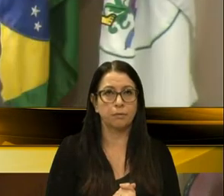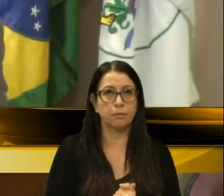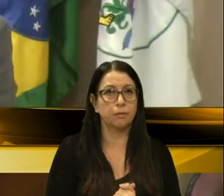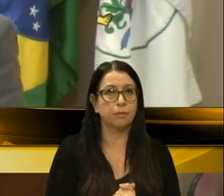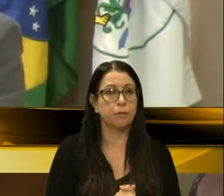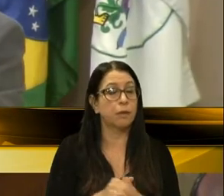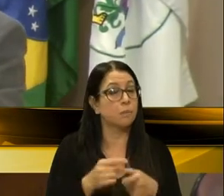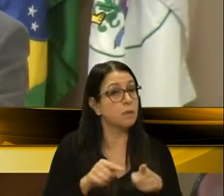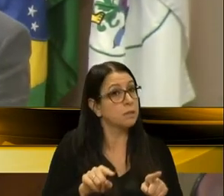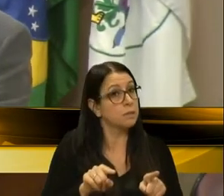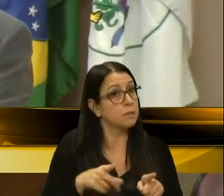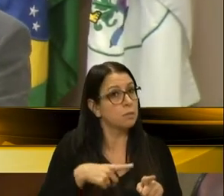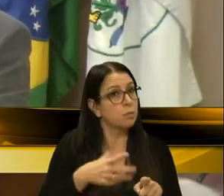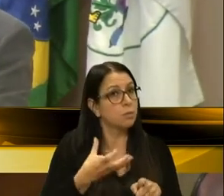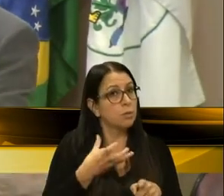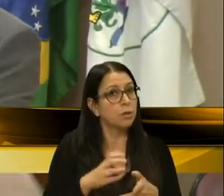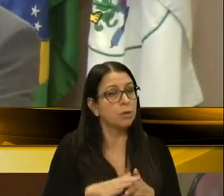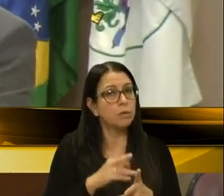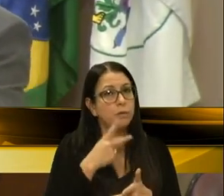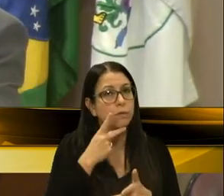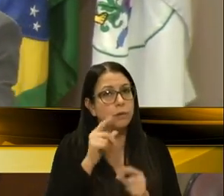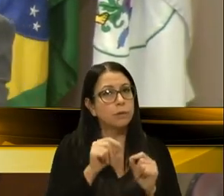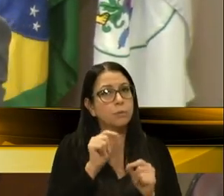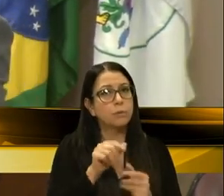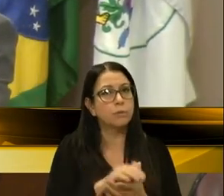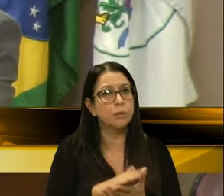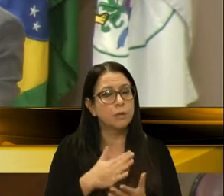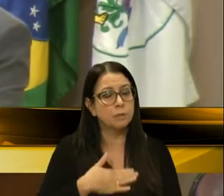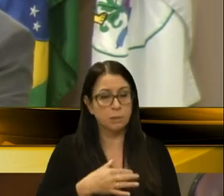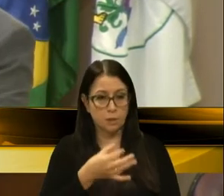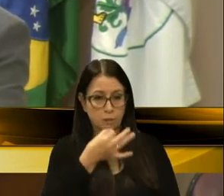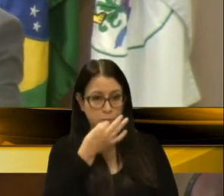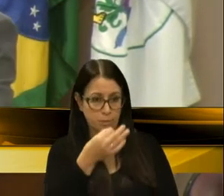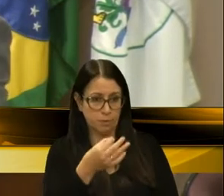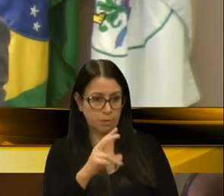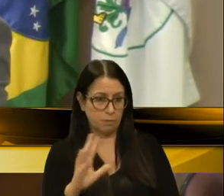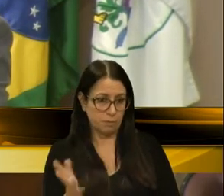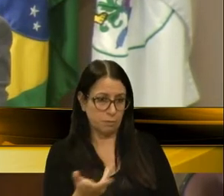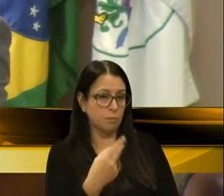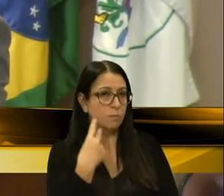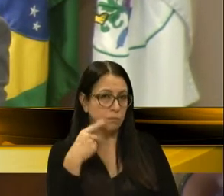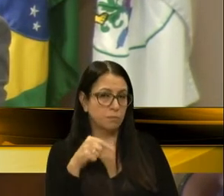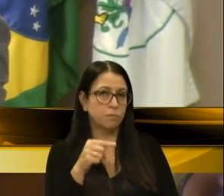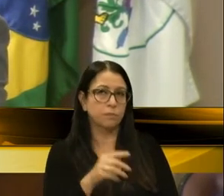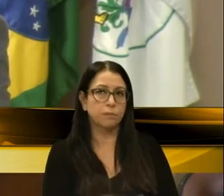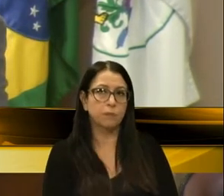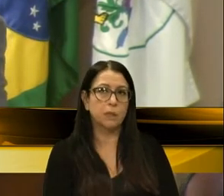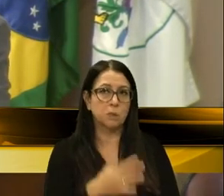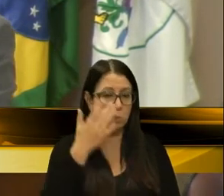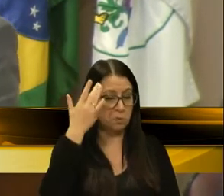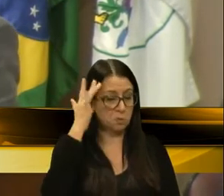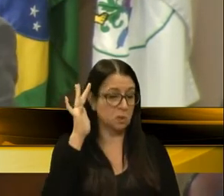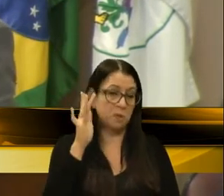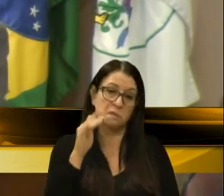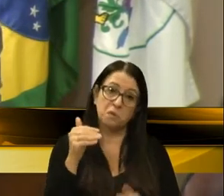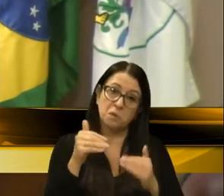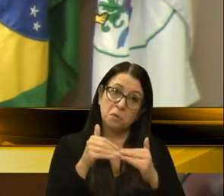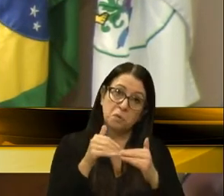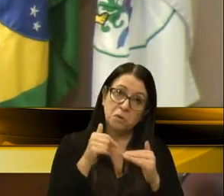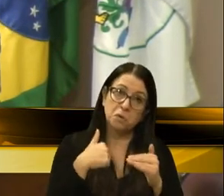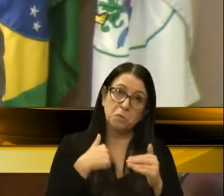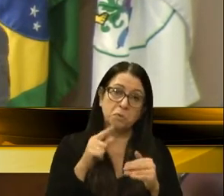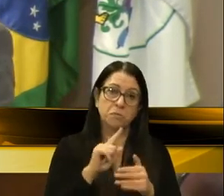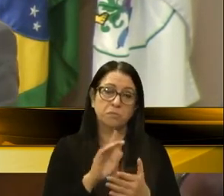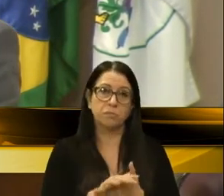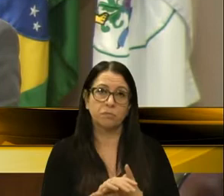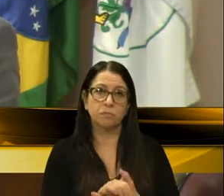Mas eu quero falar sobre isso. Na minha opinião, nobres pares, não sei se os nobres pares vão concordar comigo ou não,